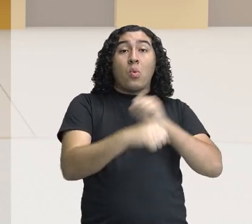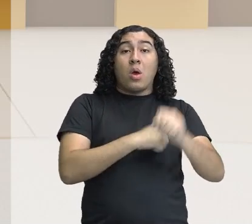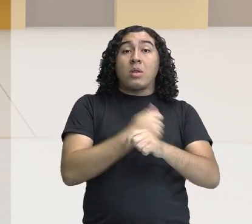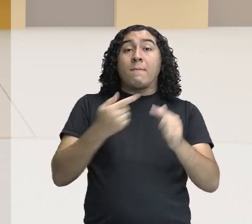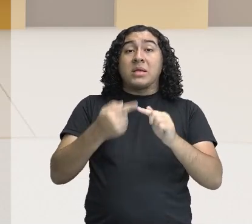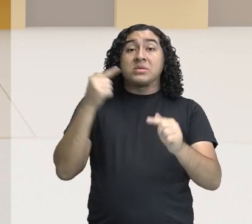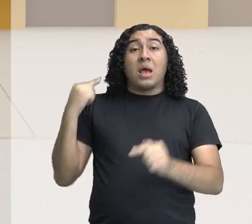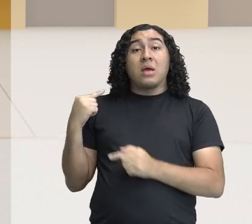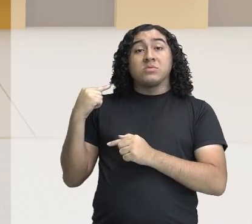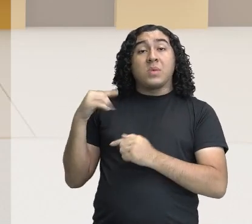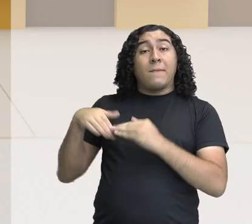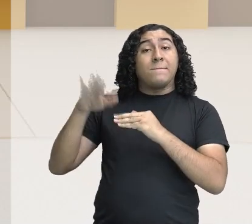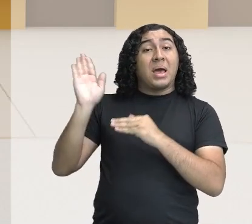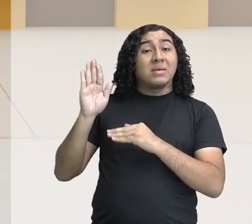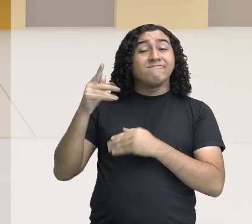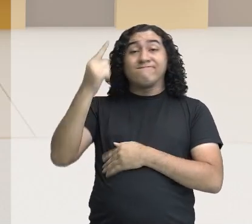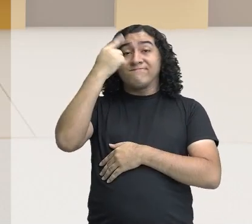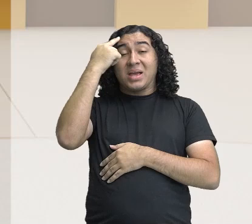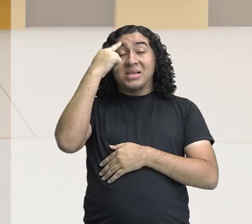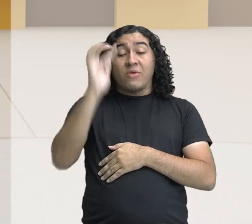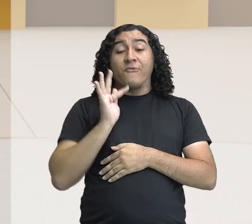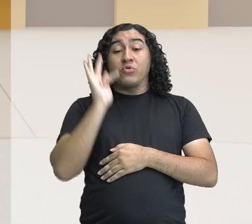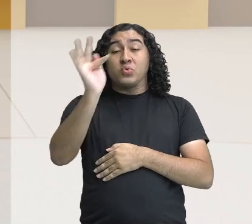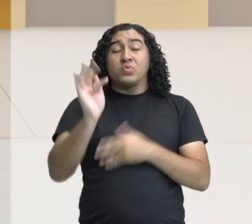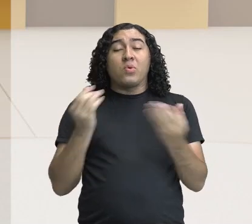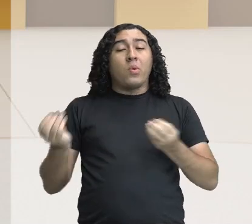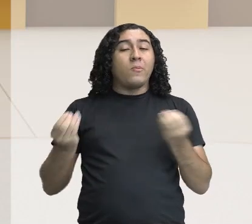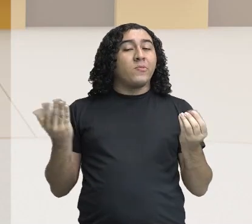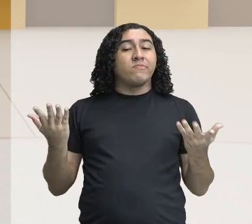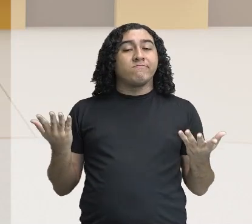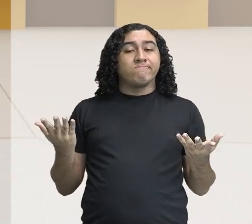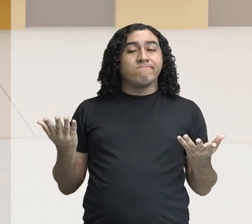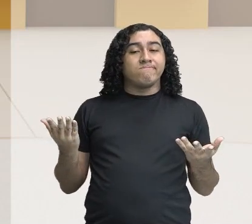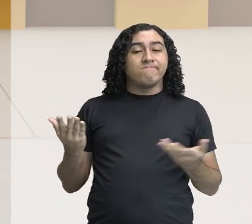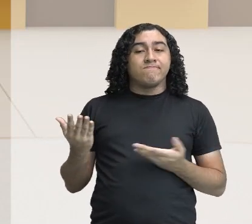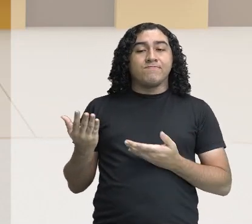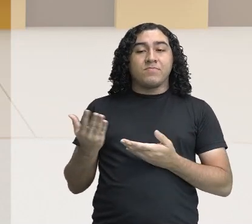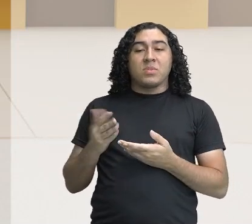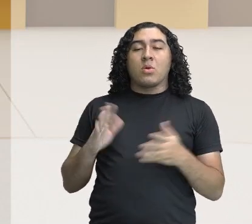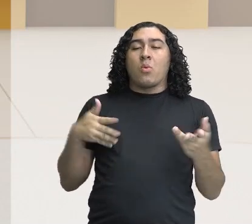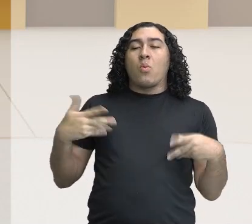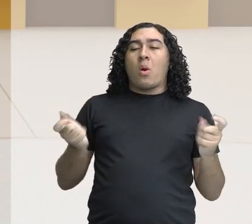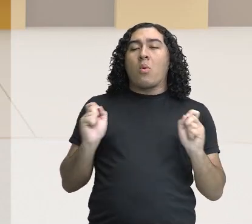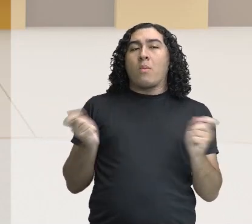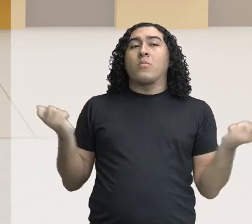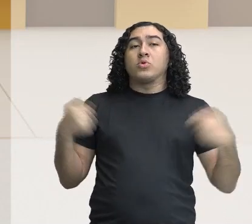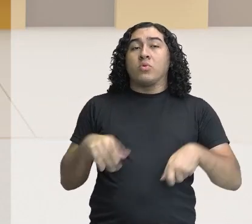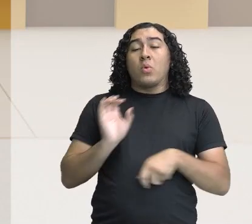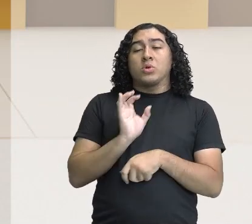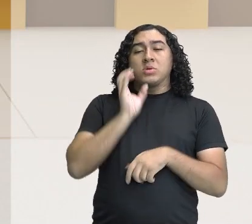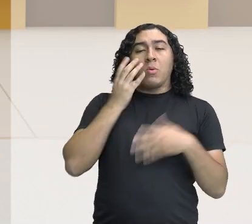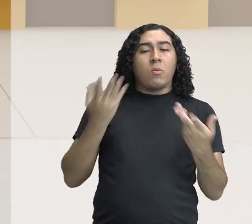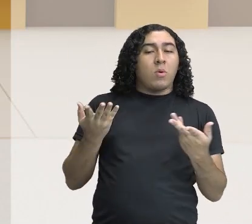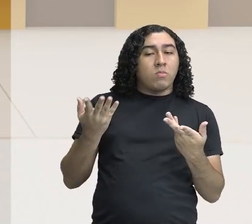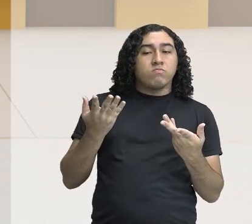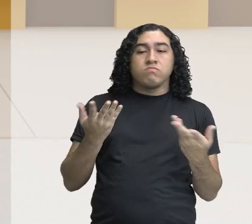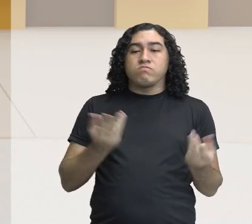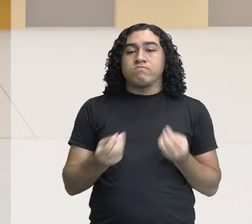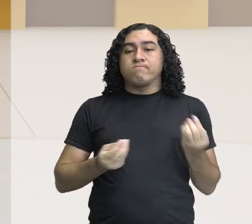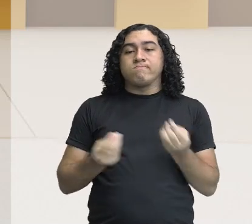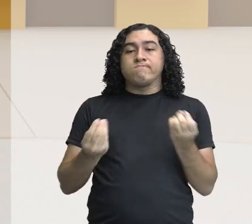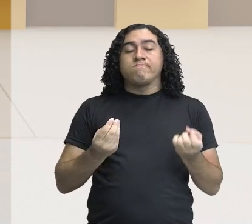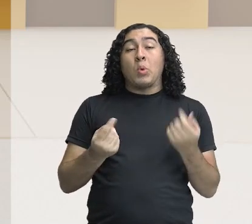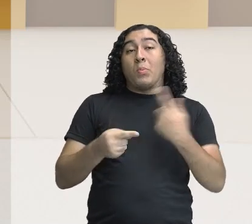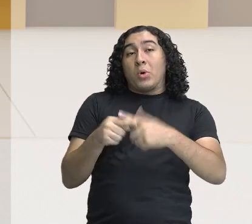ainda, então imagina, né? O que vai restar daqui para frente, né? Então, quais são as causas? O que motiva esse